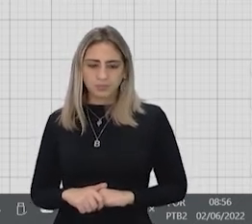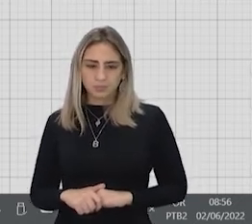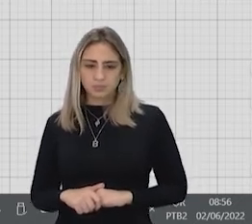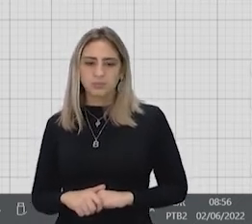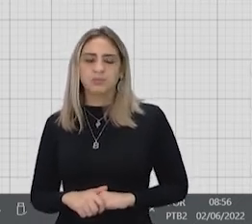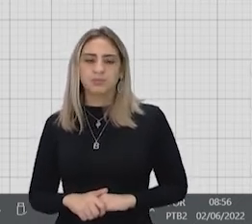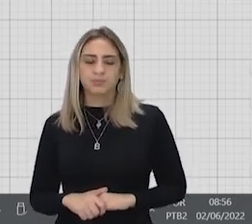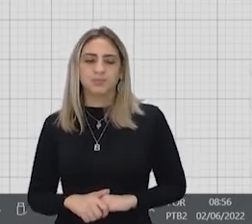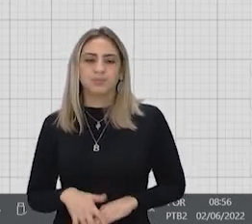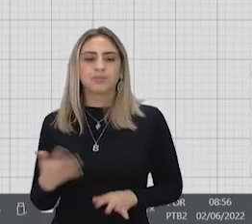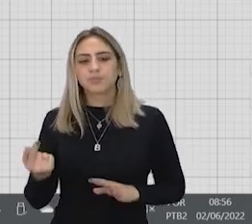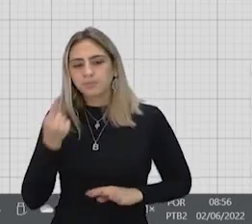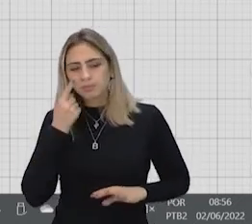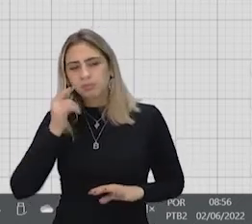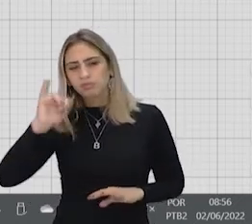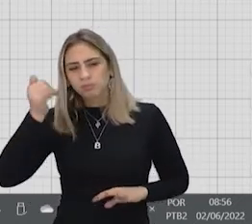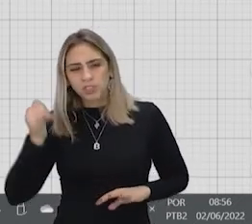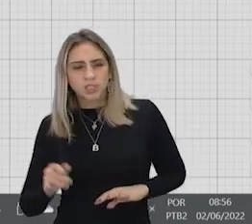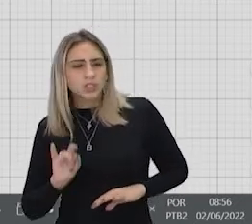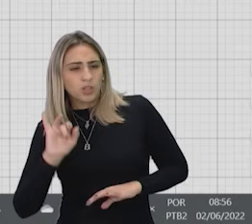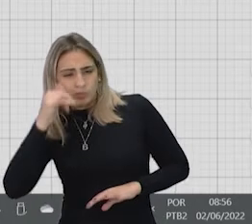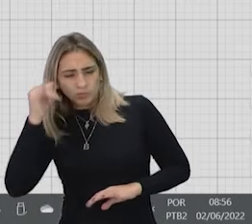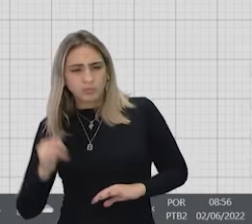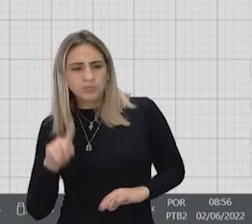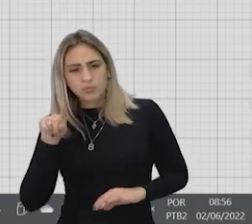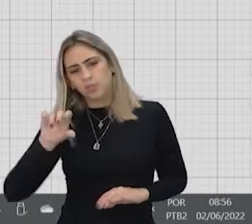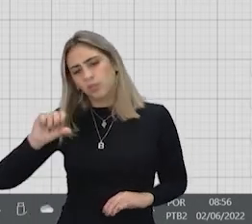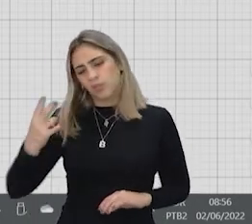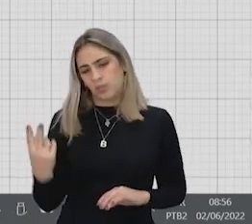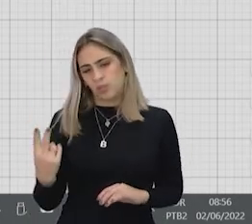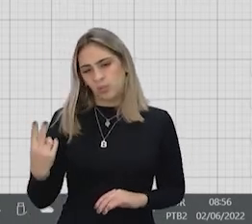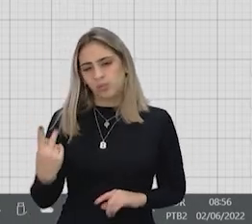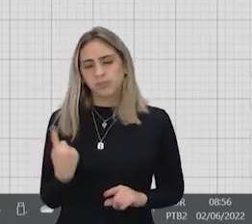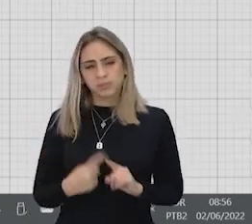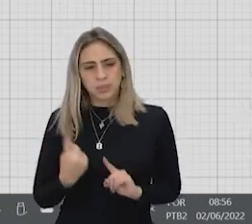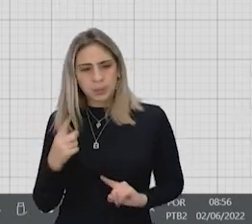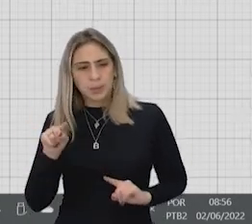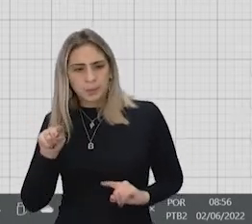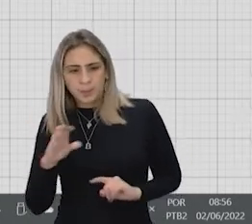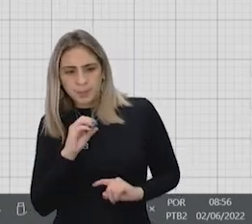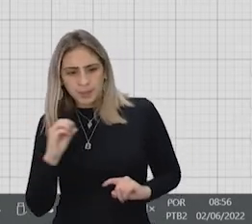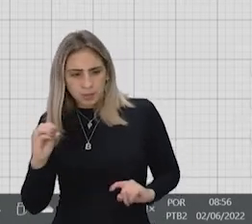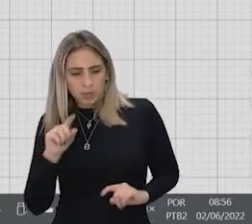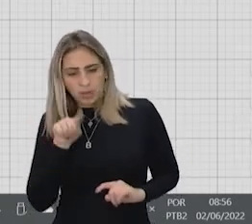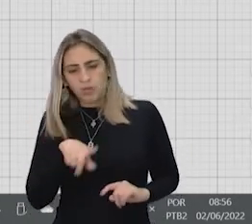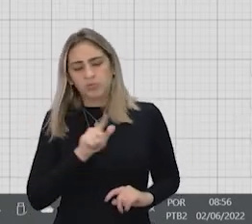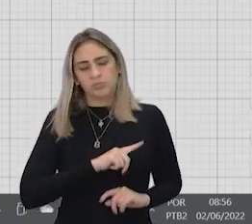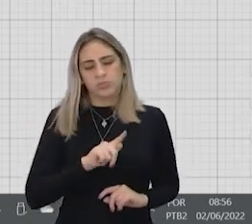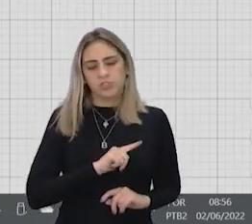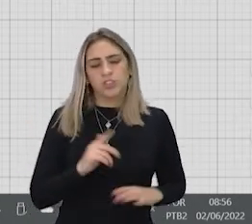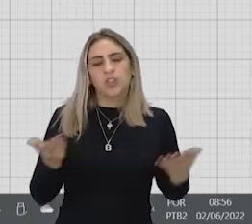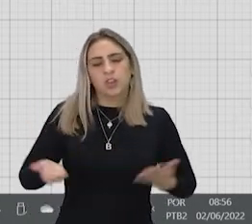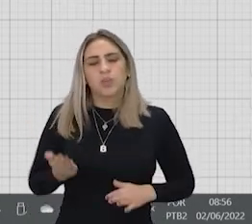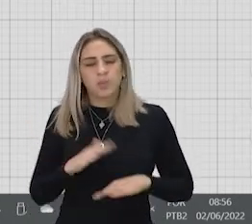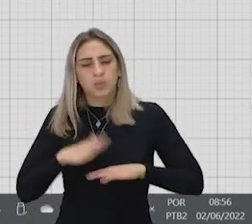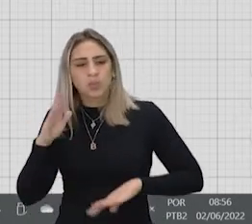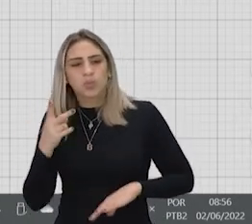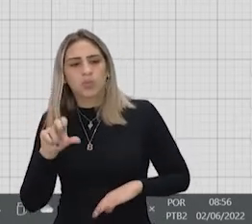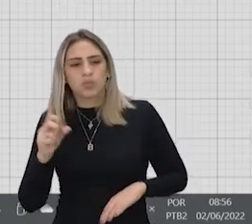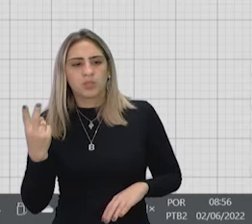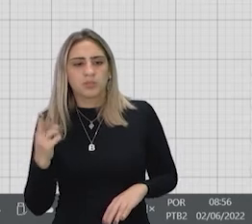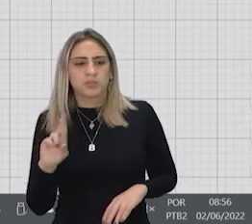R$1.098,48. Então, veja que o juro, só o juro vai ser de 92, né? Porque R$1.000 é o que você tinha e aumentou